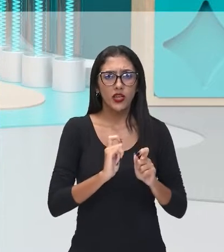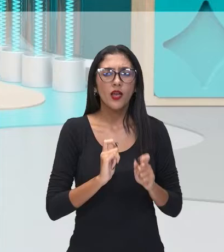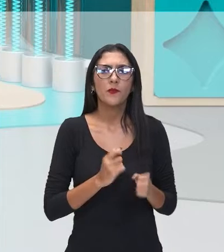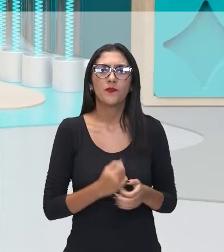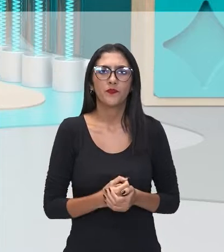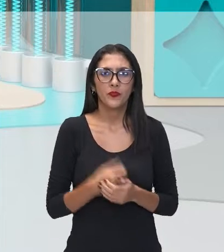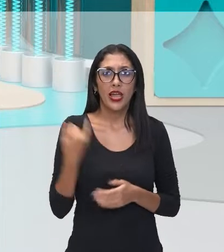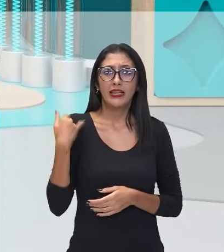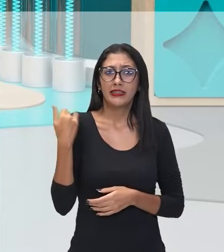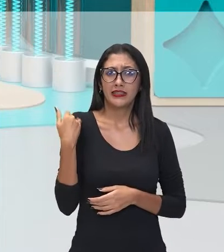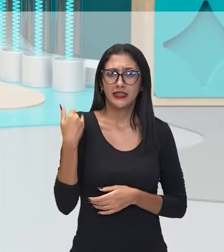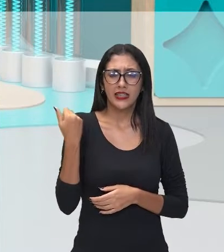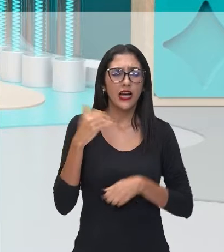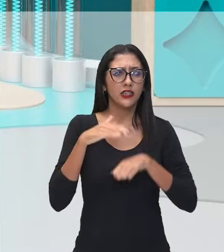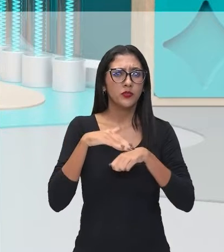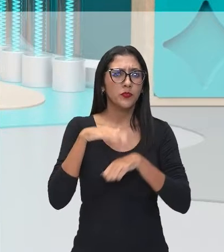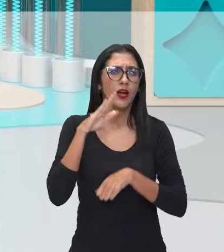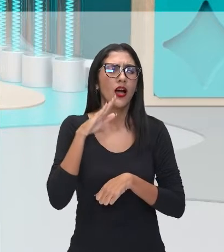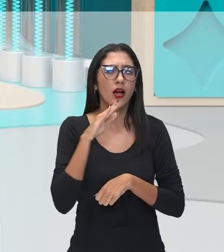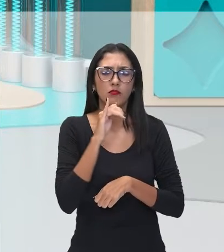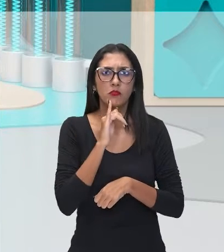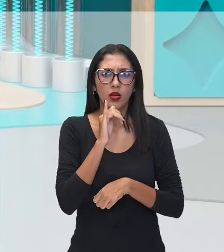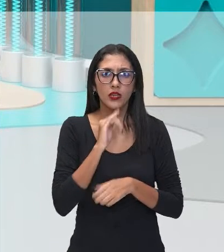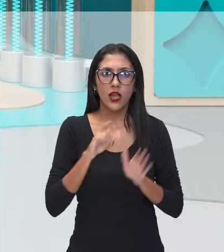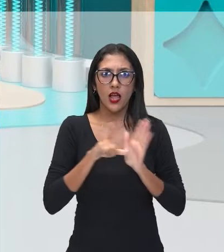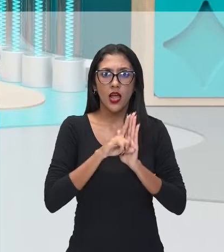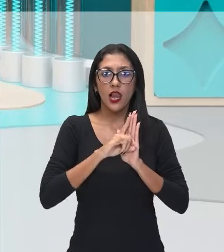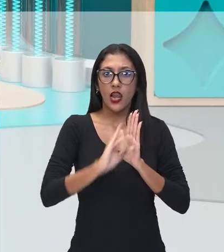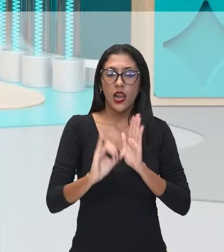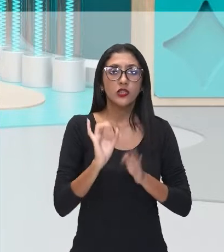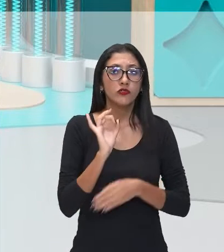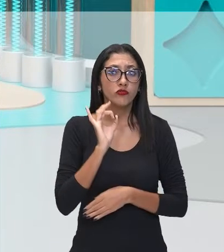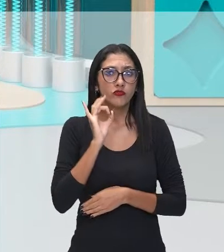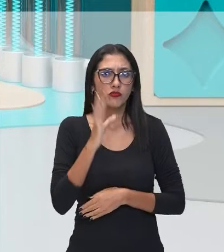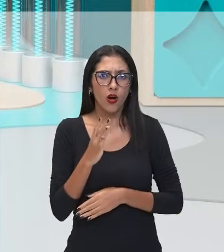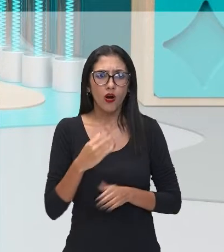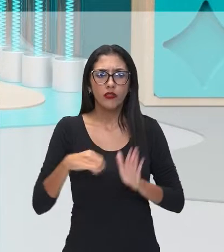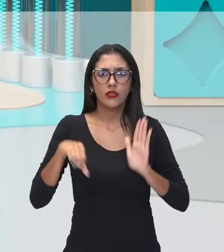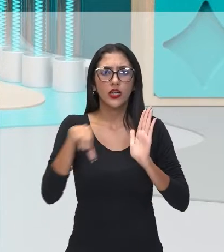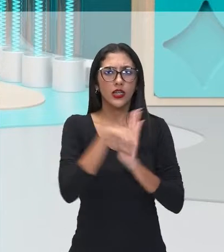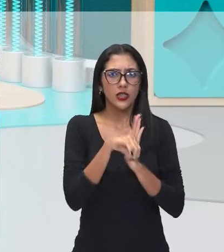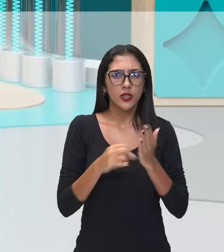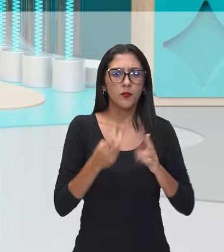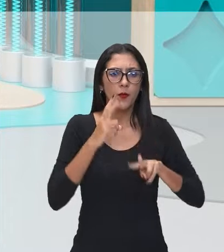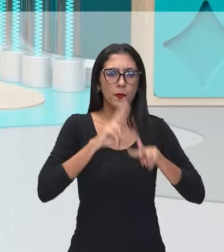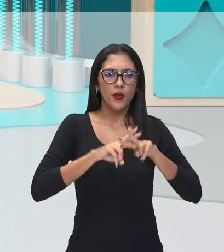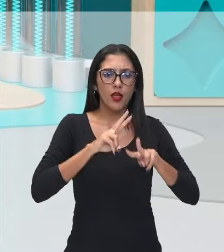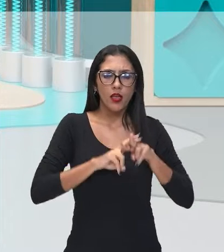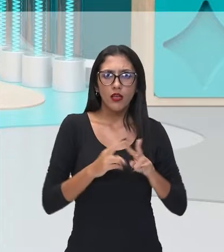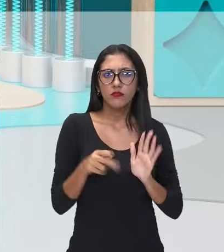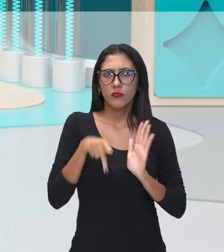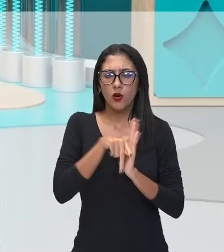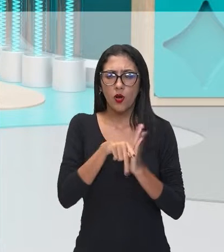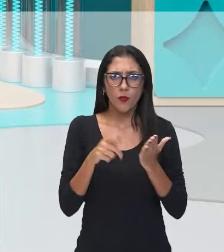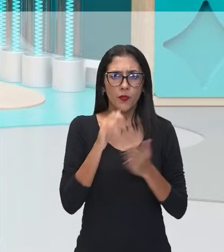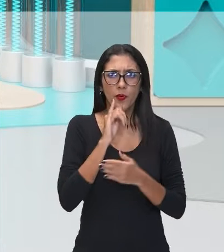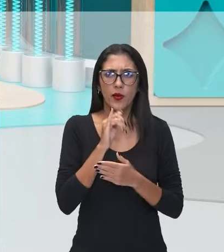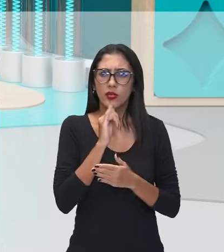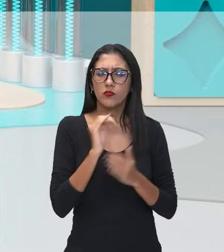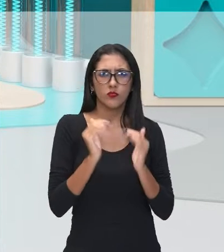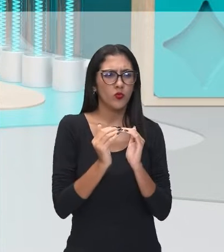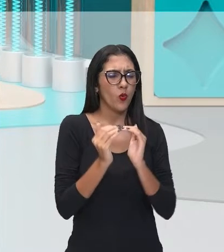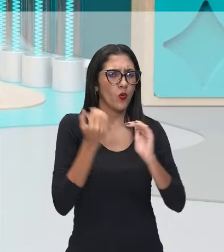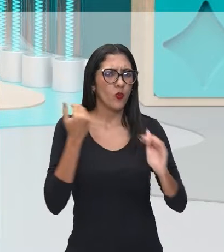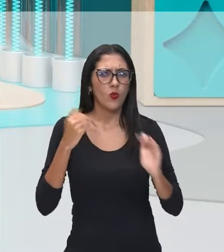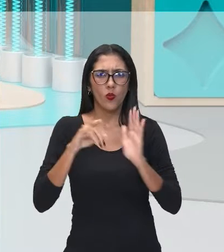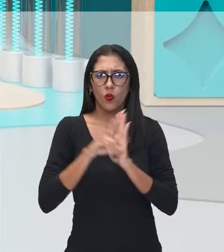maioridade penal. Por lei, certo, só pode ser punido por crimes, por atos que não estão de acordo